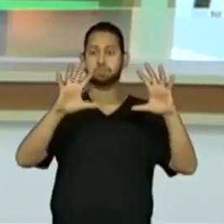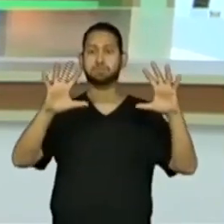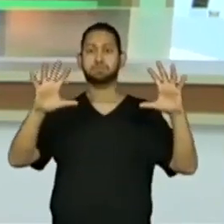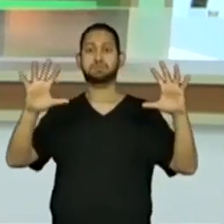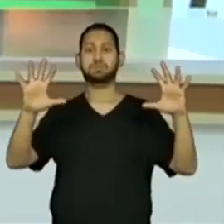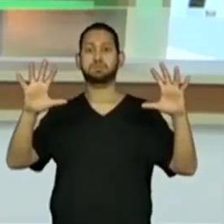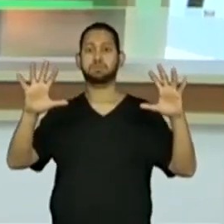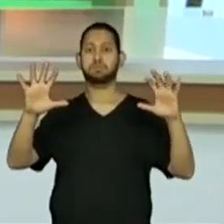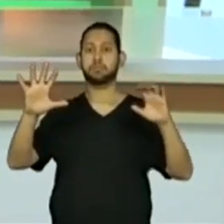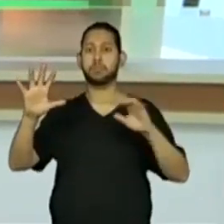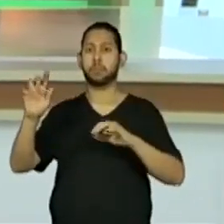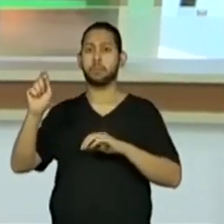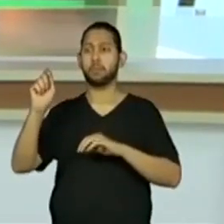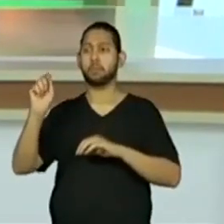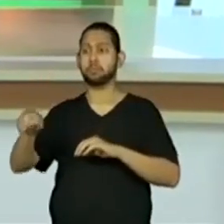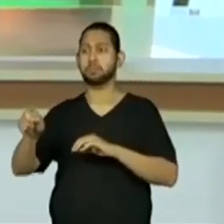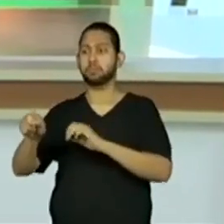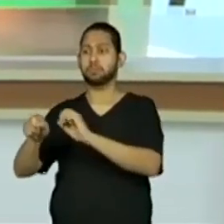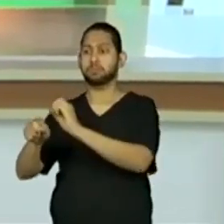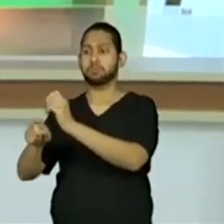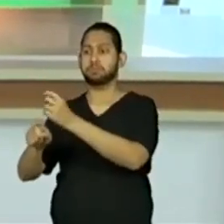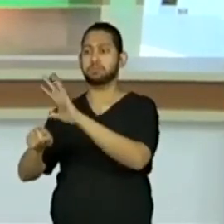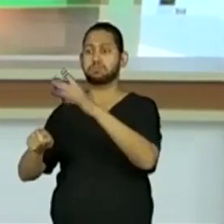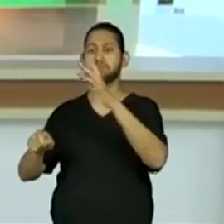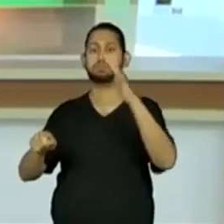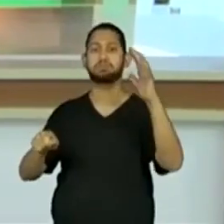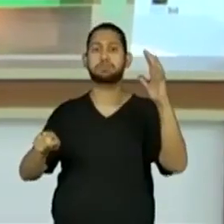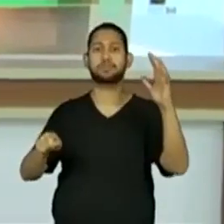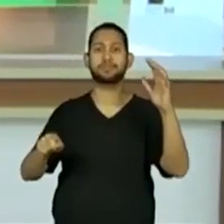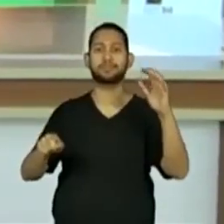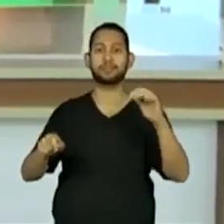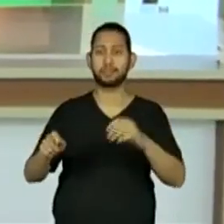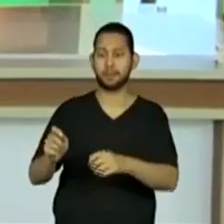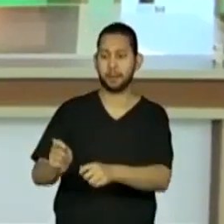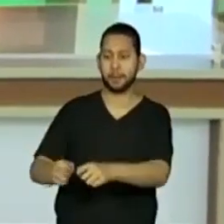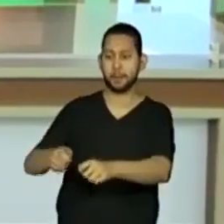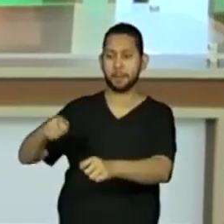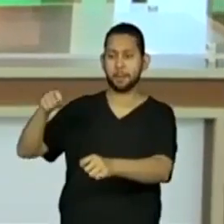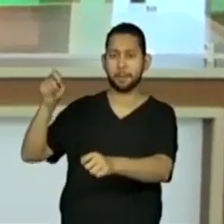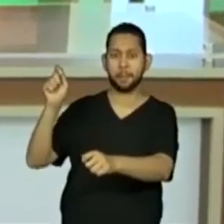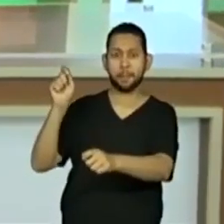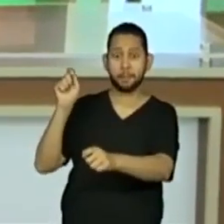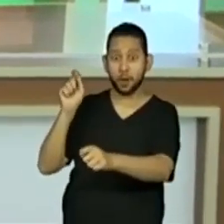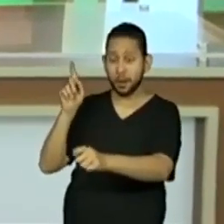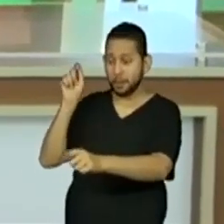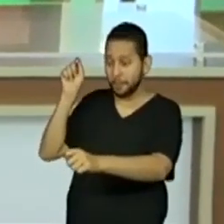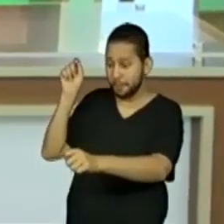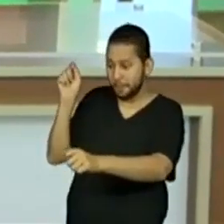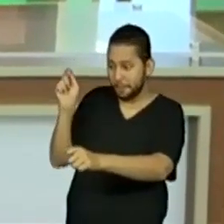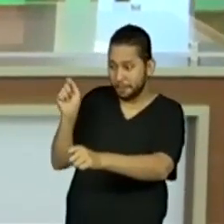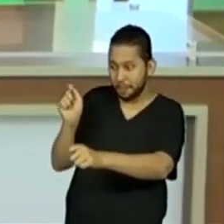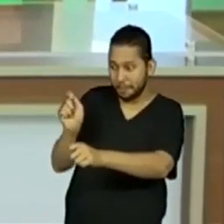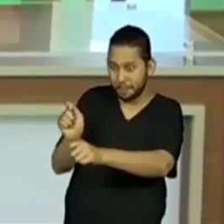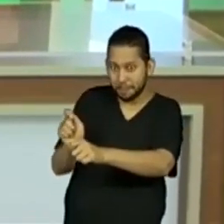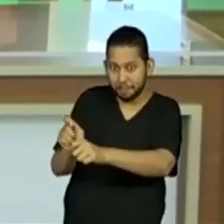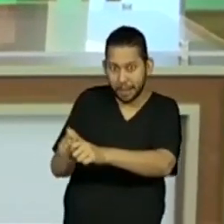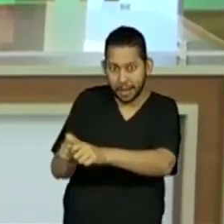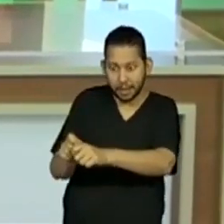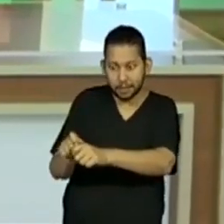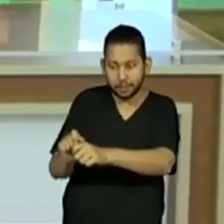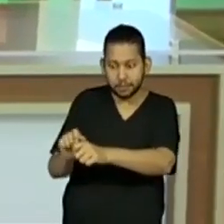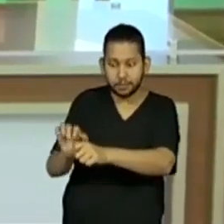viajam no ar ou na água. Então, toda vez que eu toquei um objeto com essa